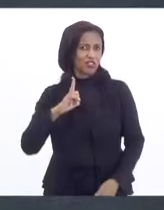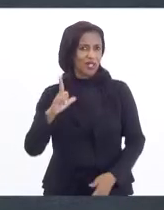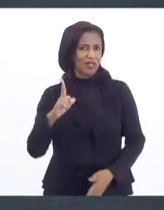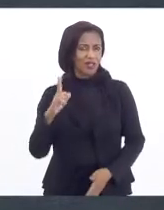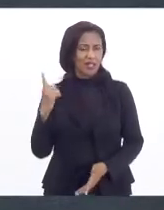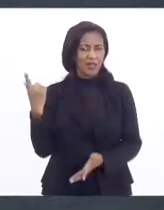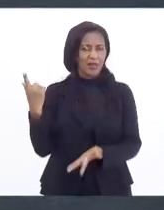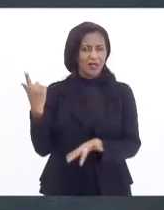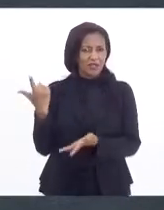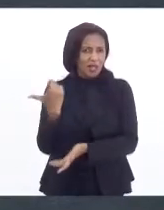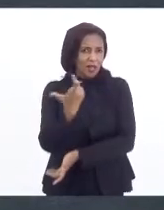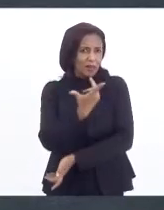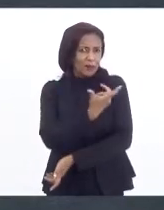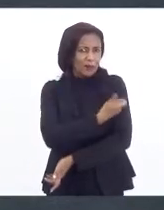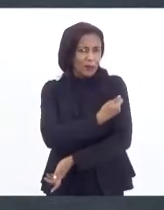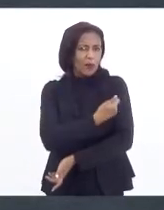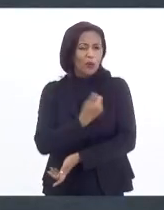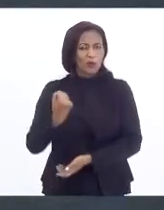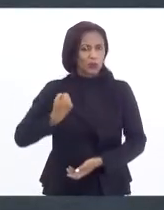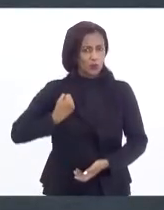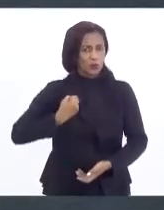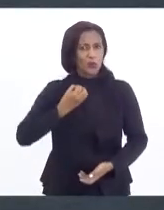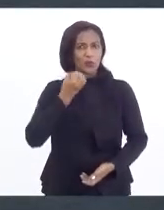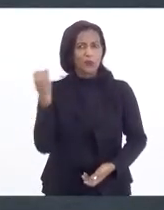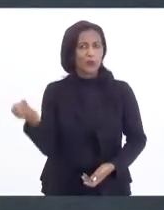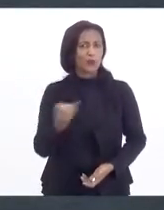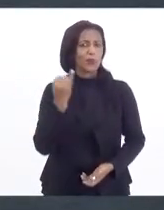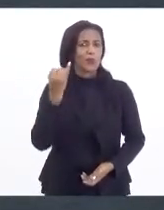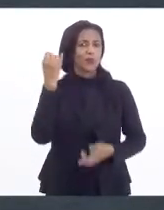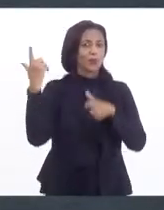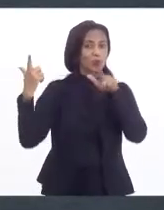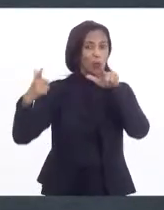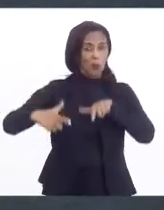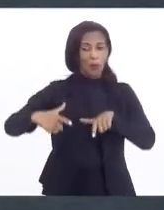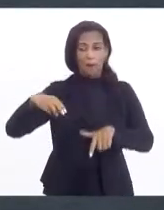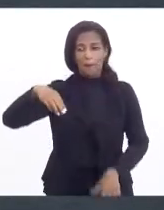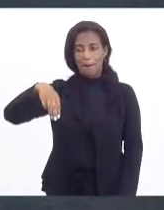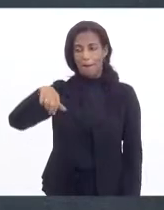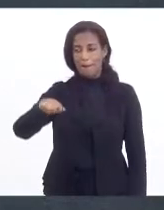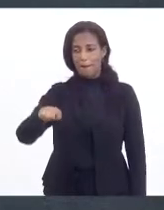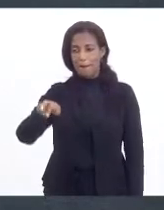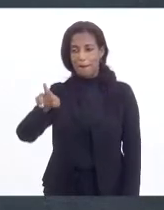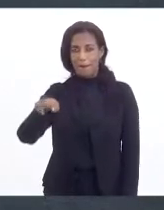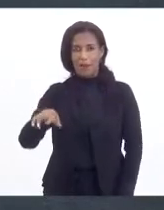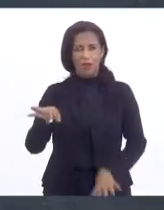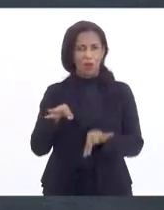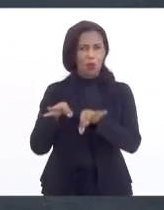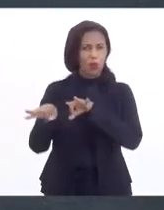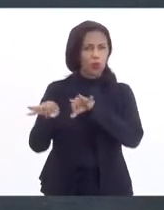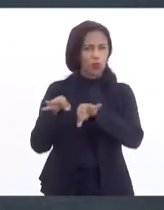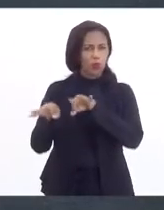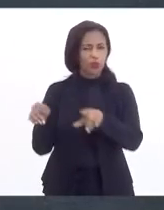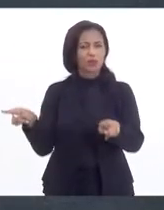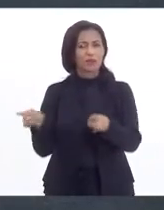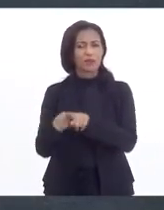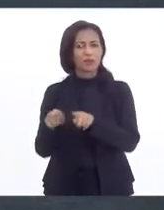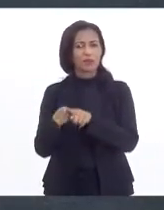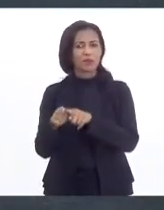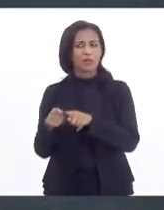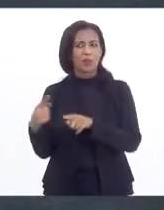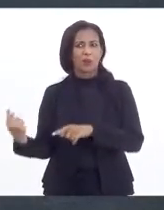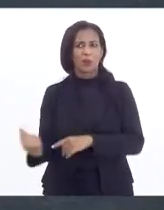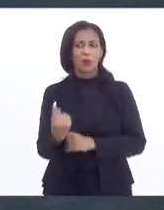mancha de vacinação interessante, é onde a Maré, que é organizada, inclusive, como uma